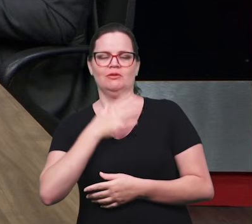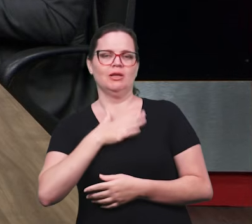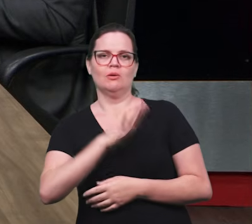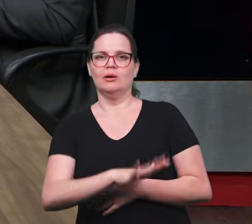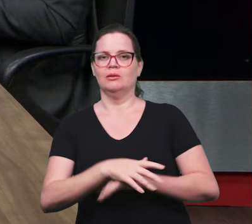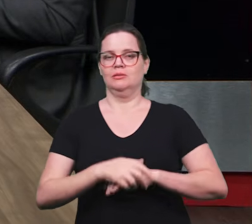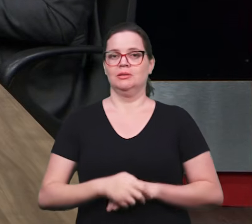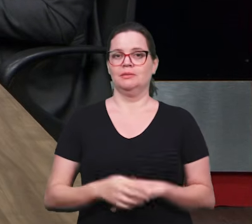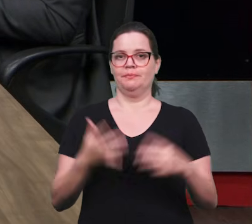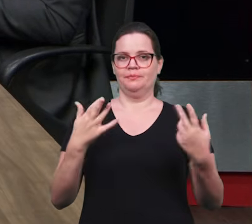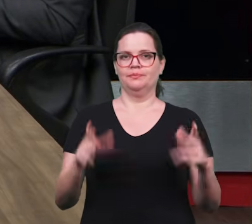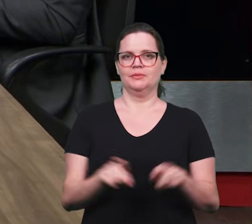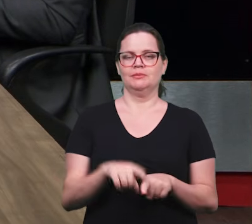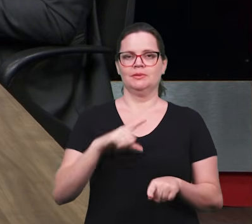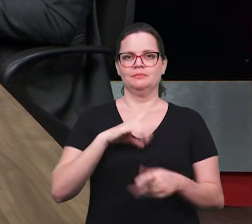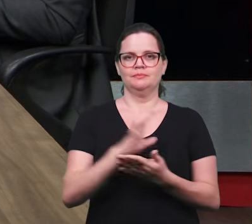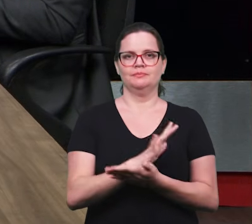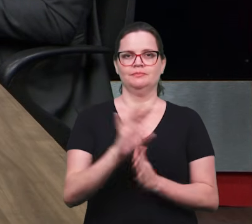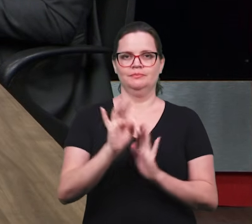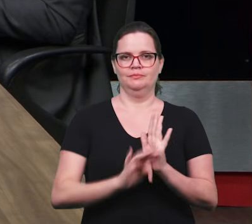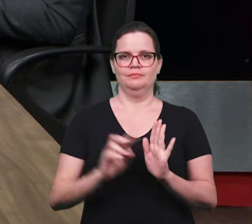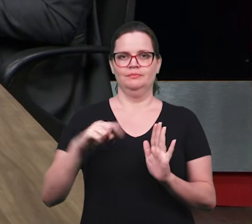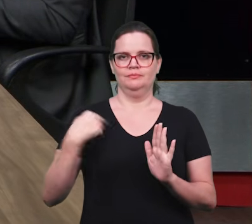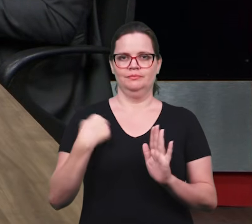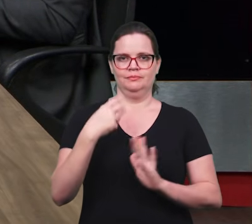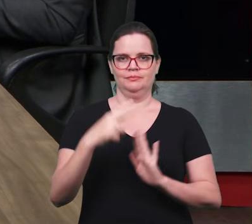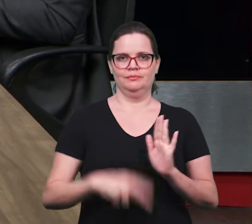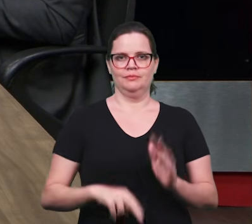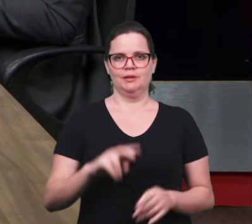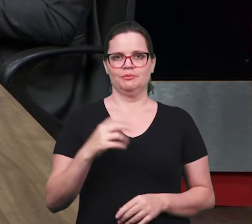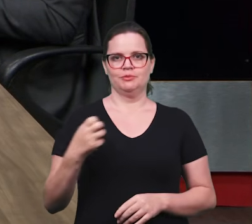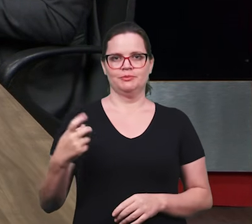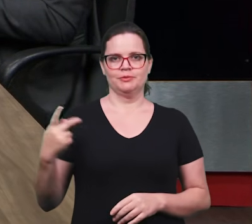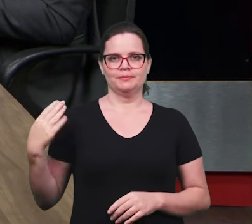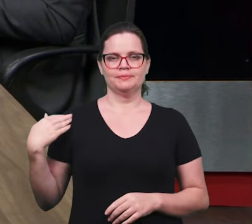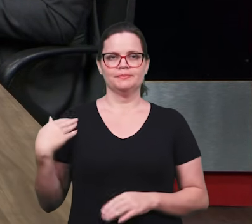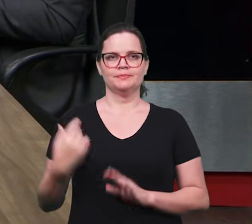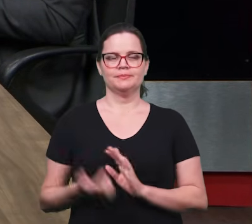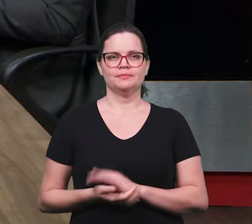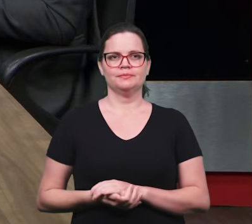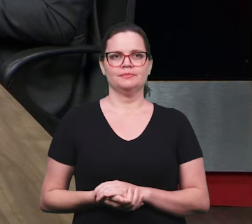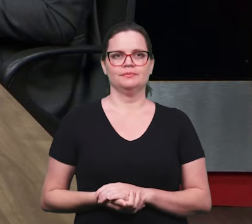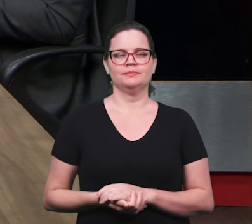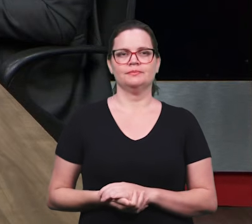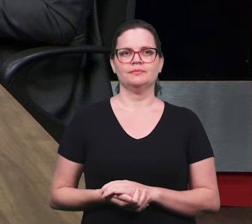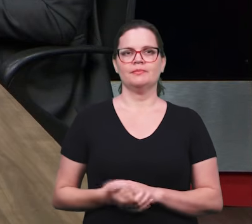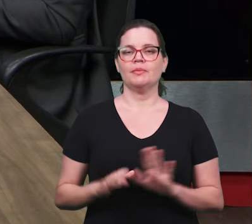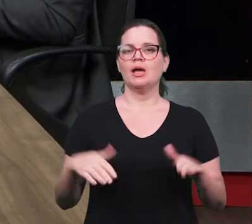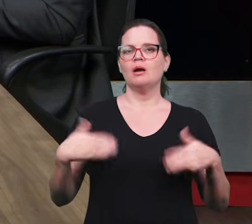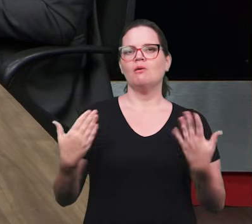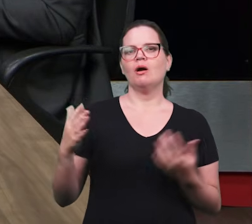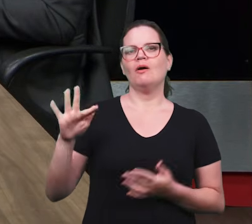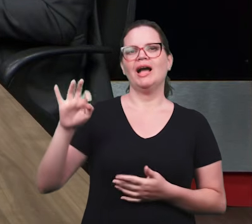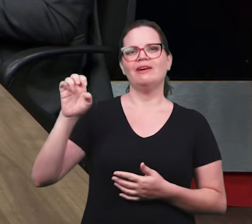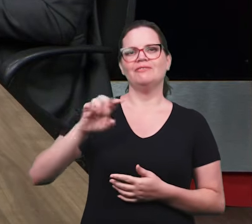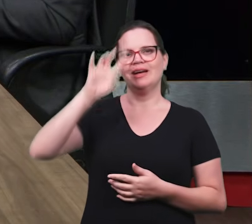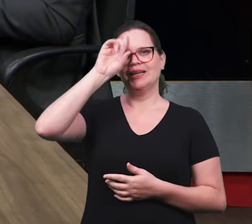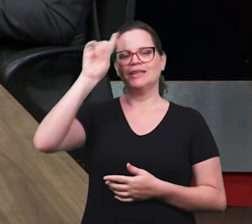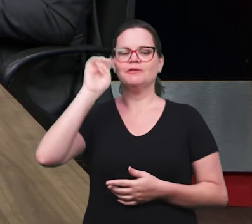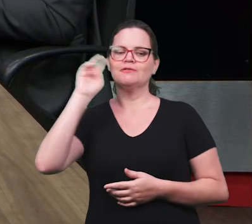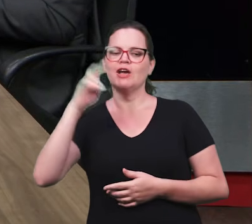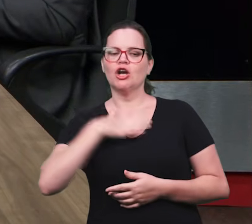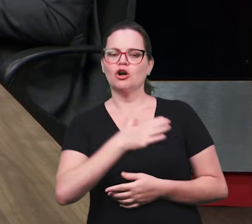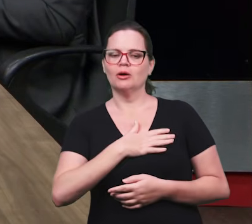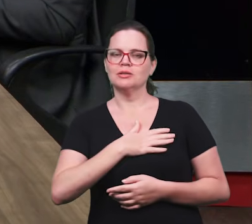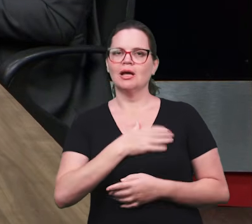acho que no episódio anterior, né? Que nós tivemos, né? Porque qual que é a fé que agrada a Deus? É essa fé gerada